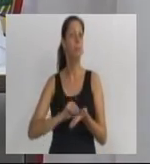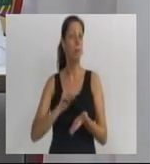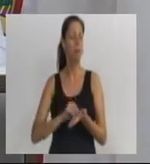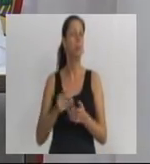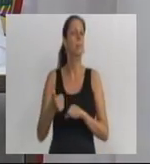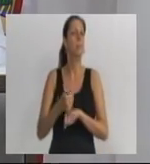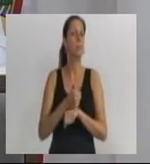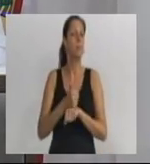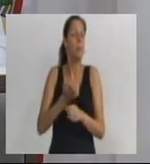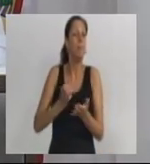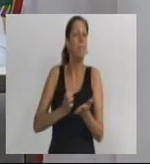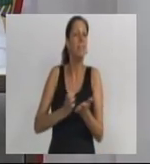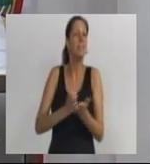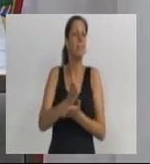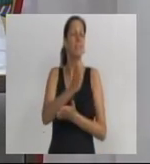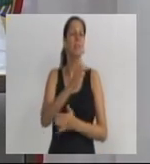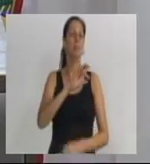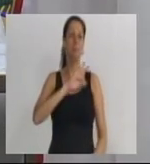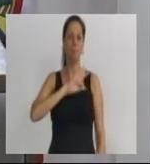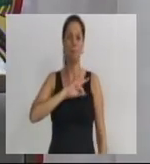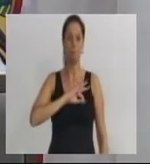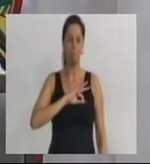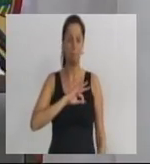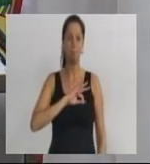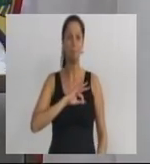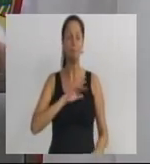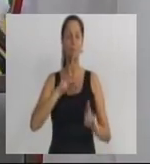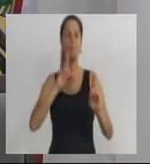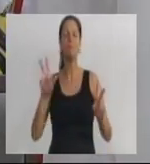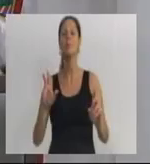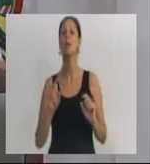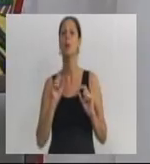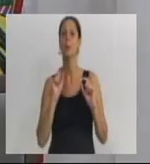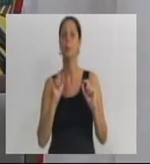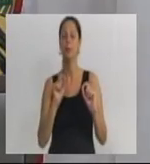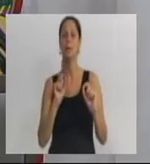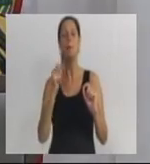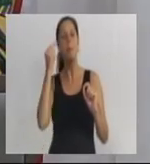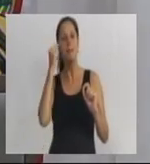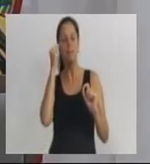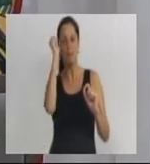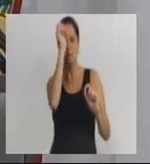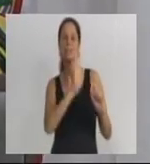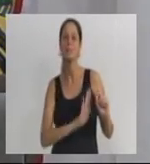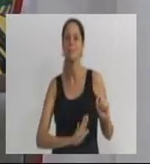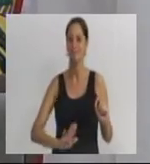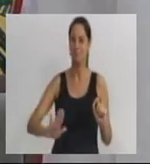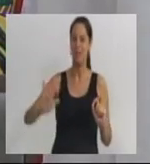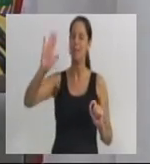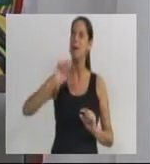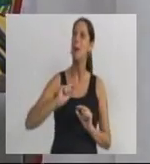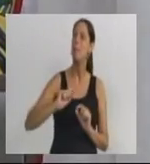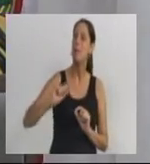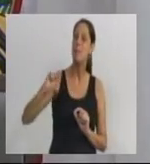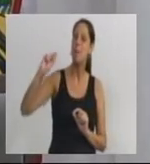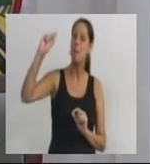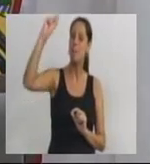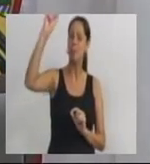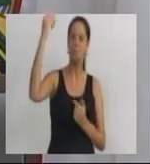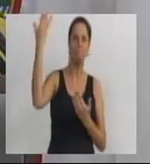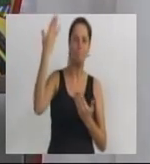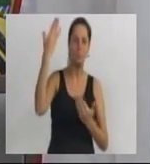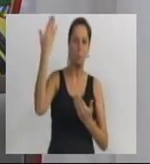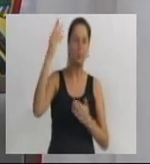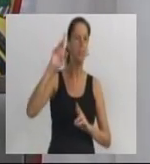gritante. A grande diferença que nós temos para o resto do país, vereador Marcos da Rosa, é que aqui,